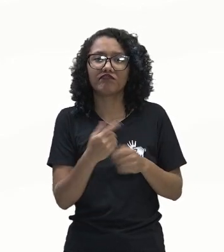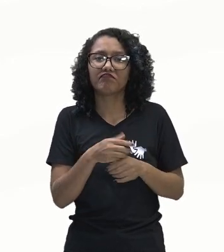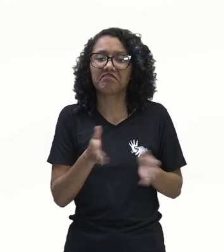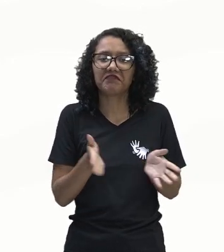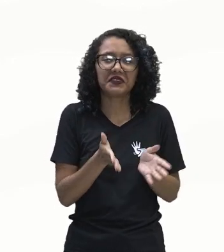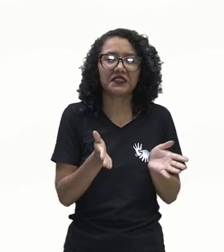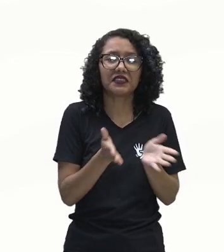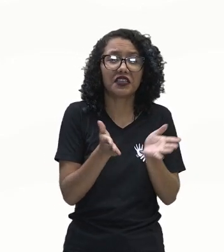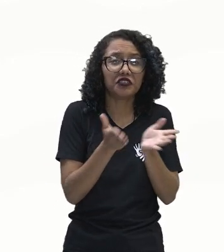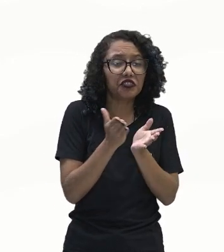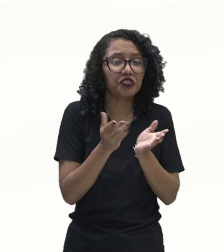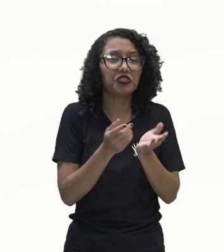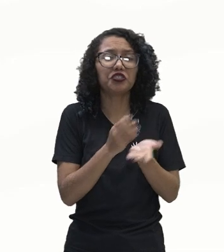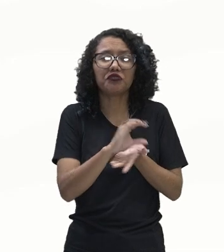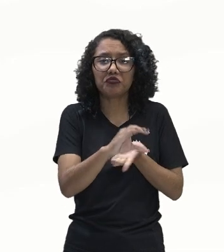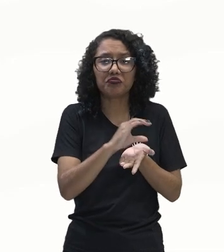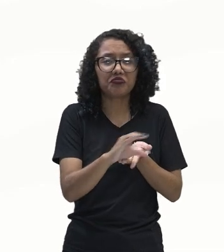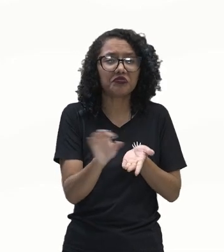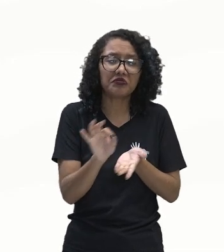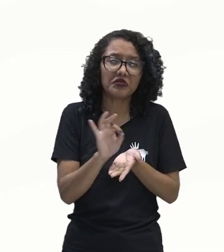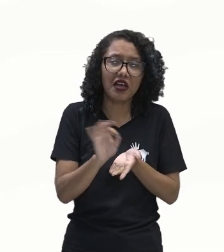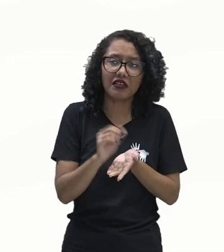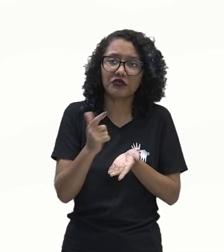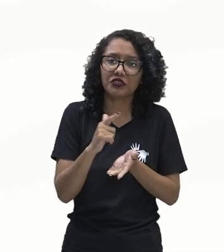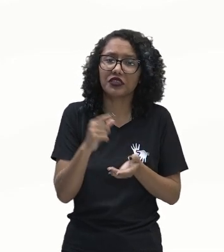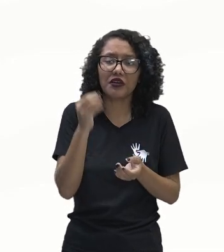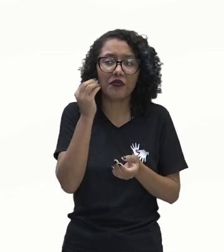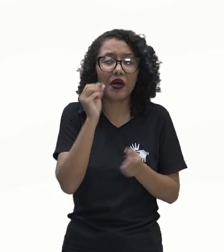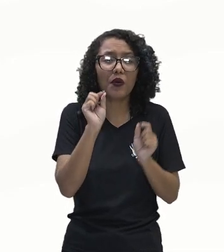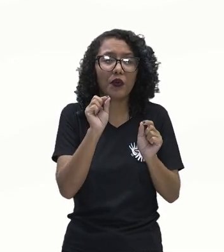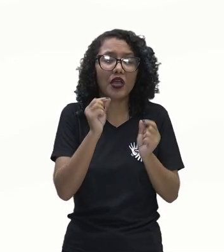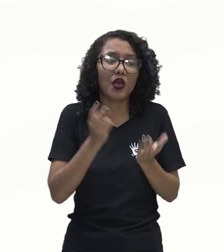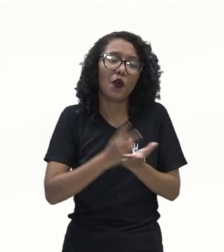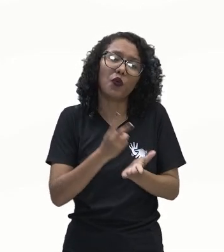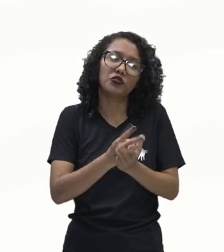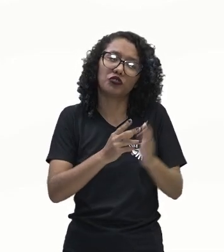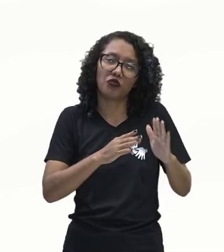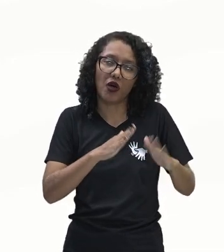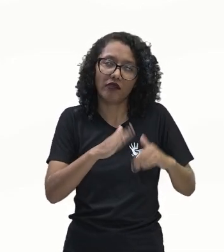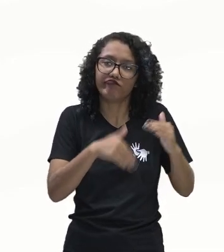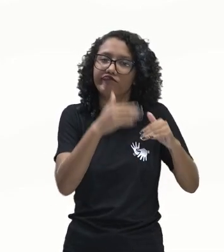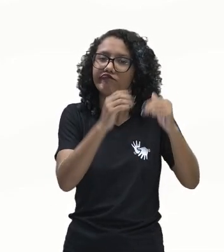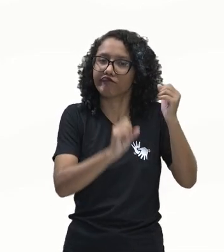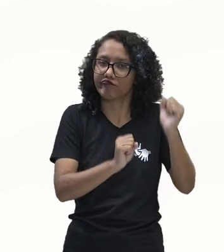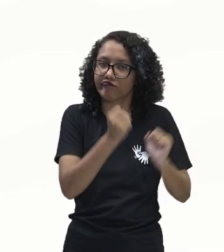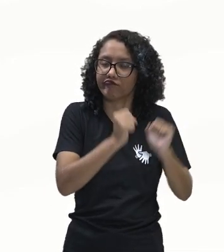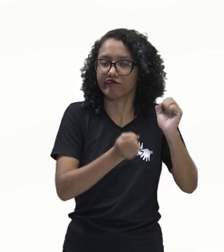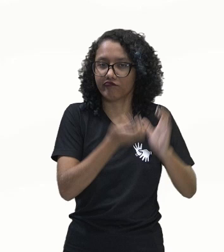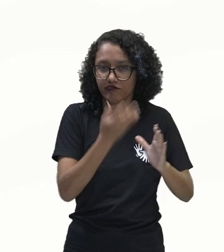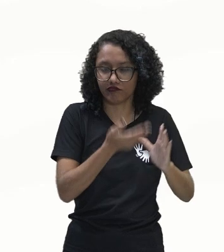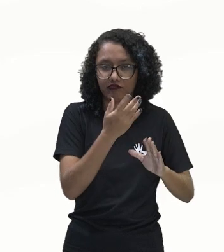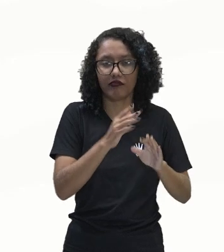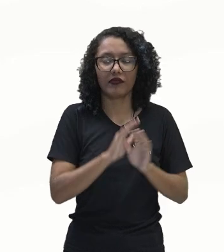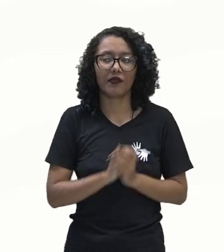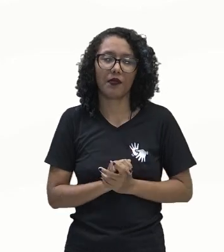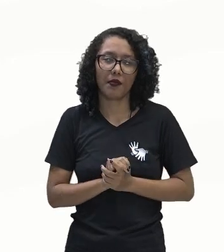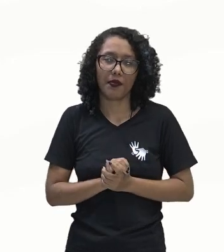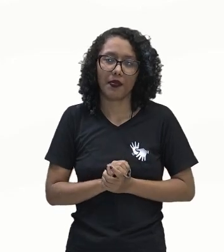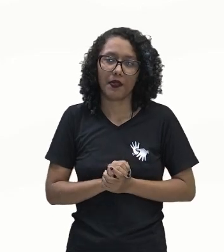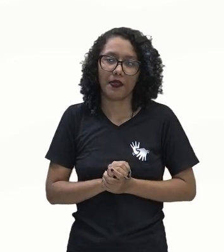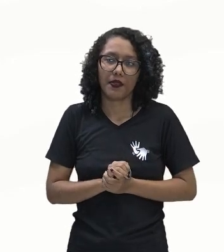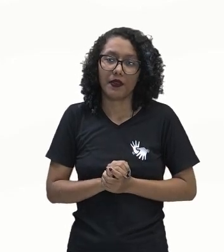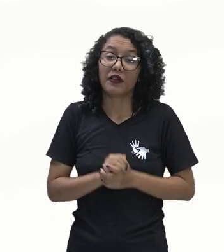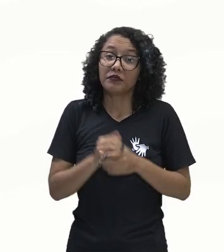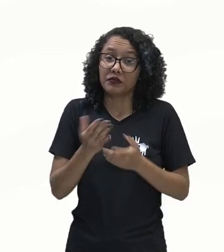que eles continuassem a sua produção. Então, nesse contexto, nesse cenário de